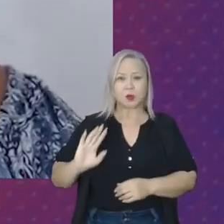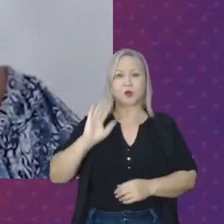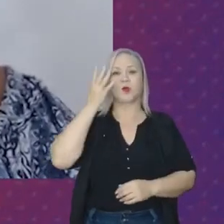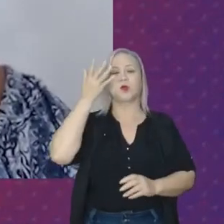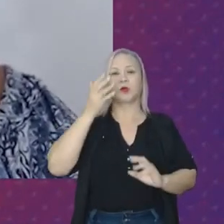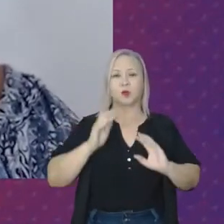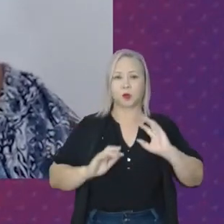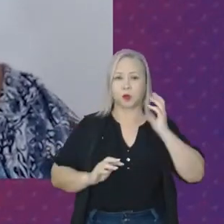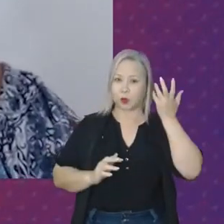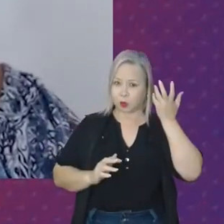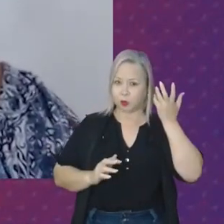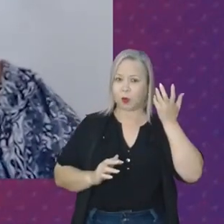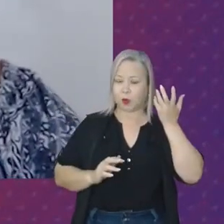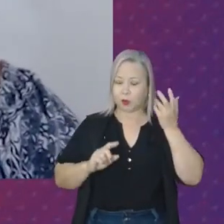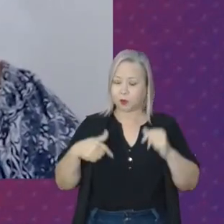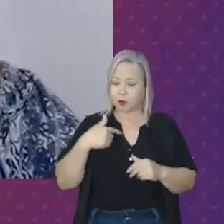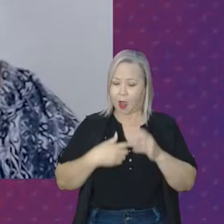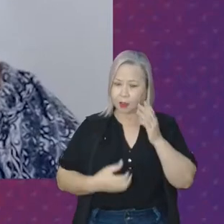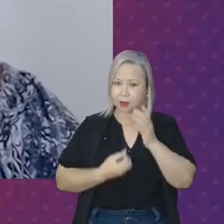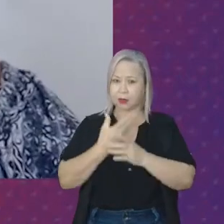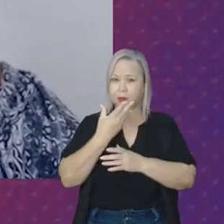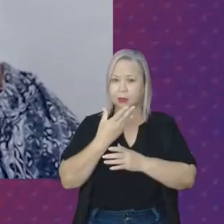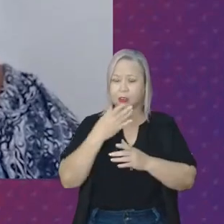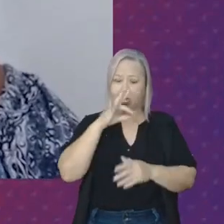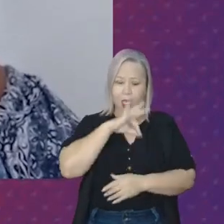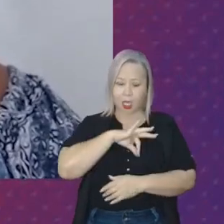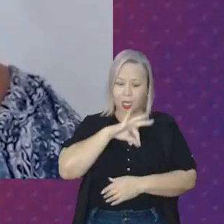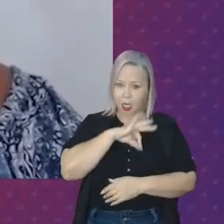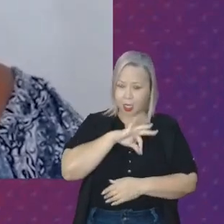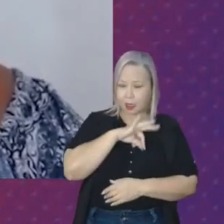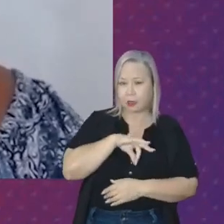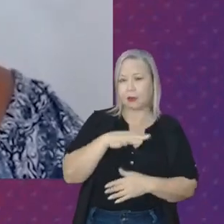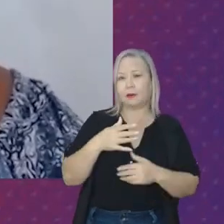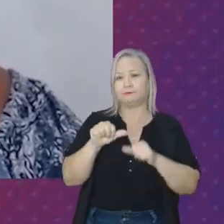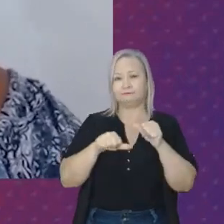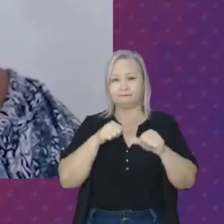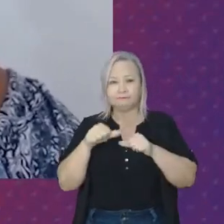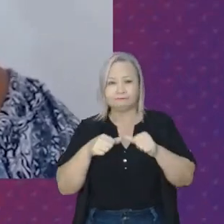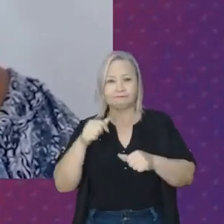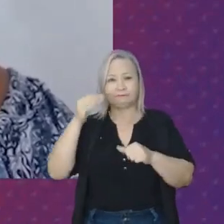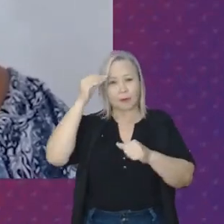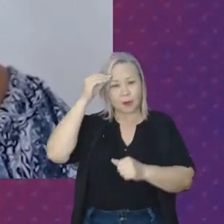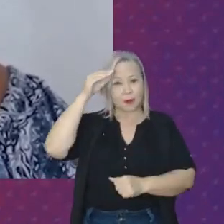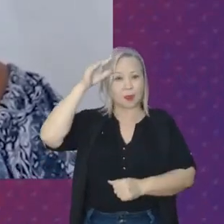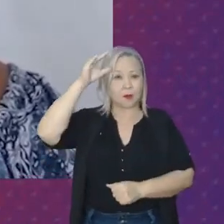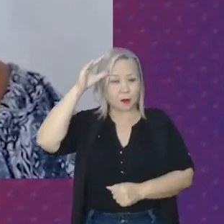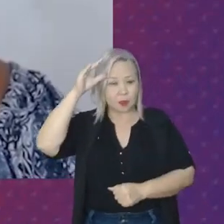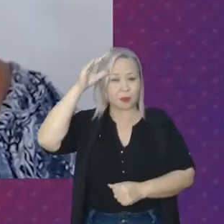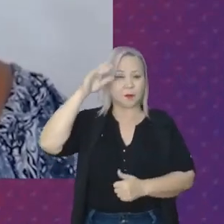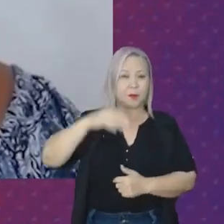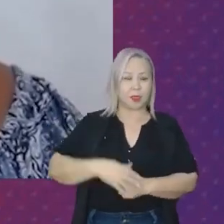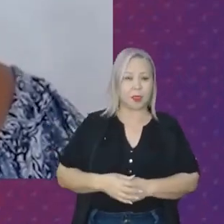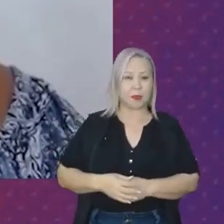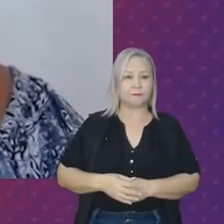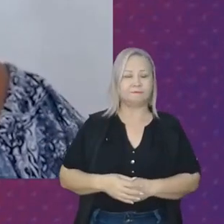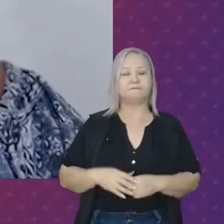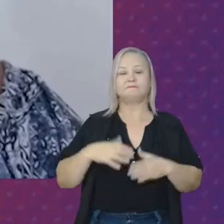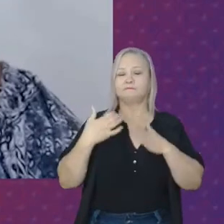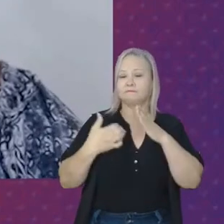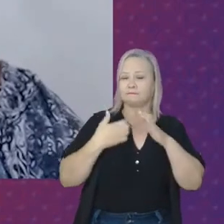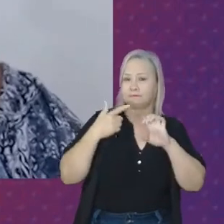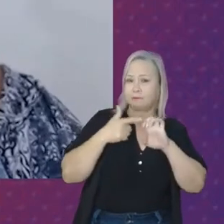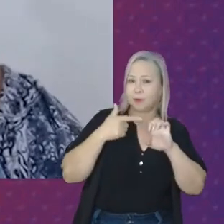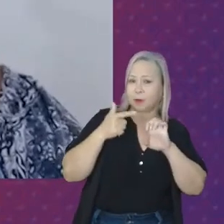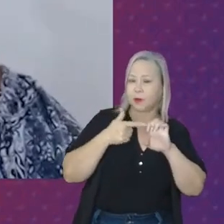soluções para gerar renda, para gerar troca de conhecimento, para gerar empreendedorismo